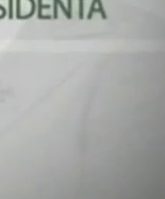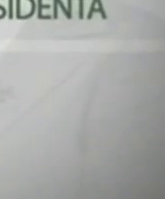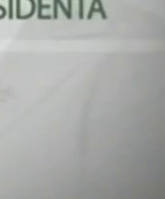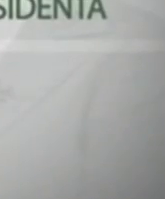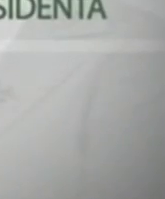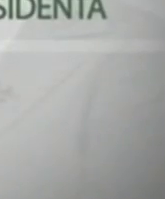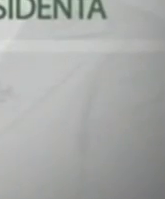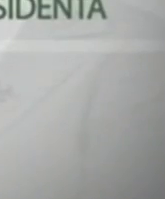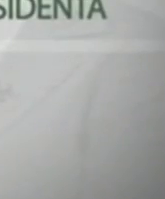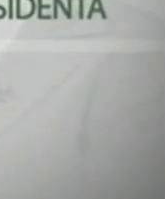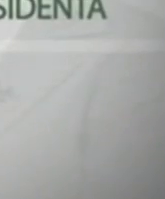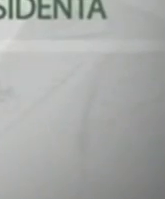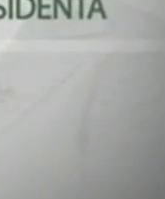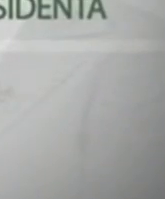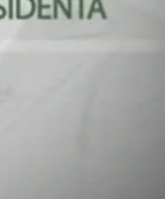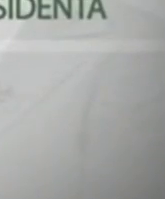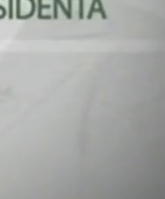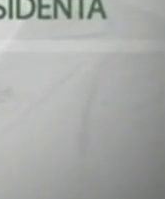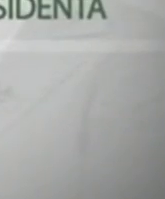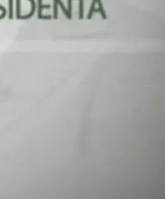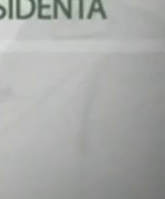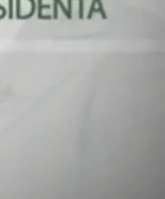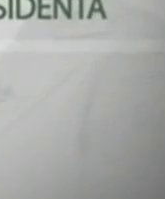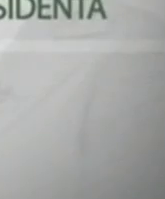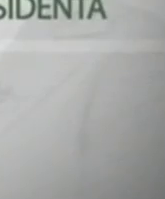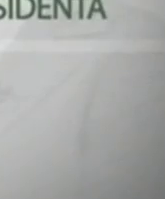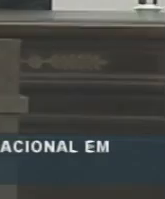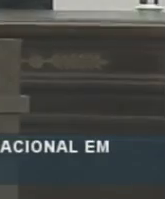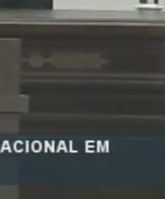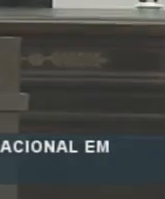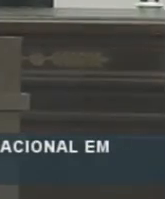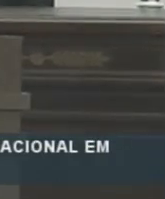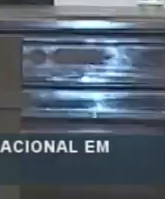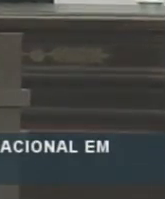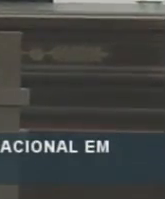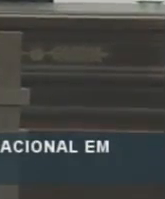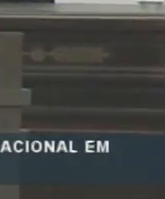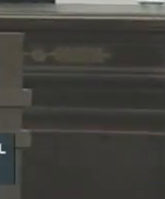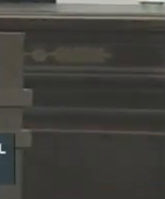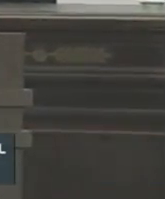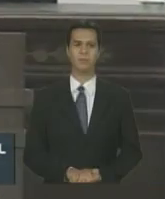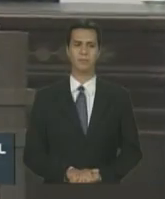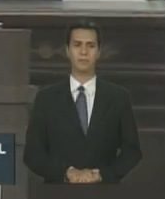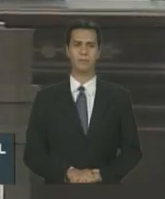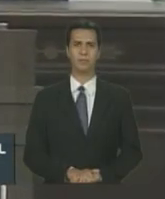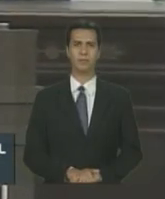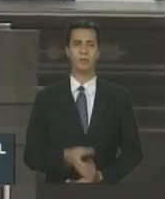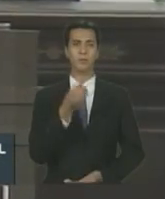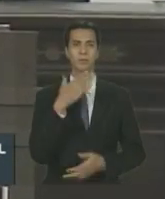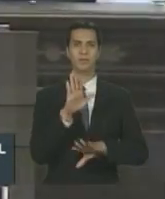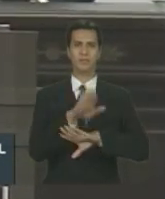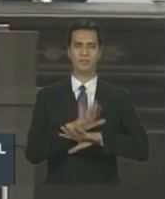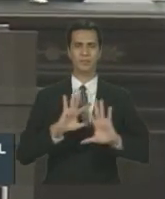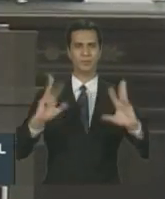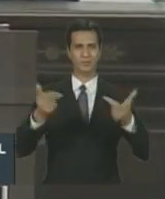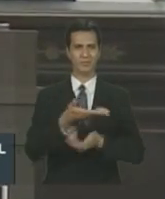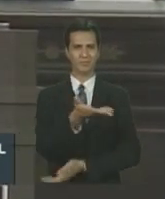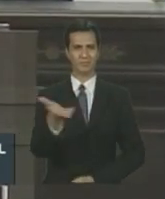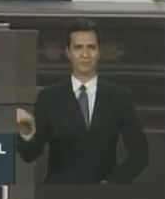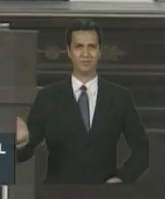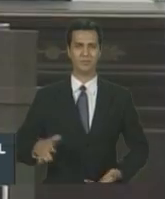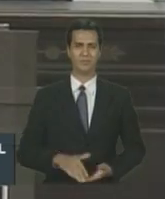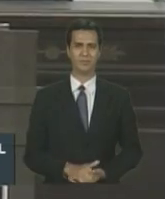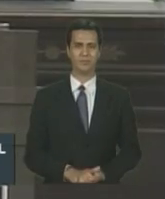do Holocausto. Veja como foi o discurso da presidenta. Boa tarde a todos.